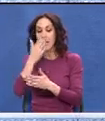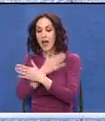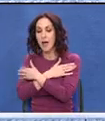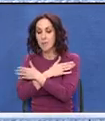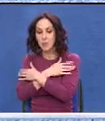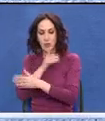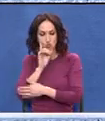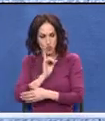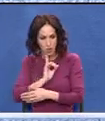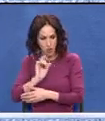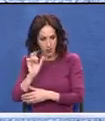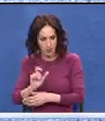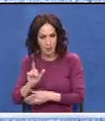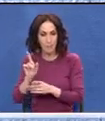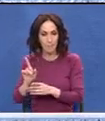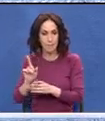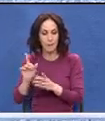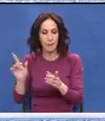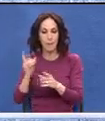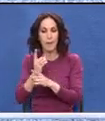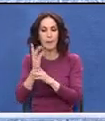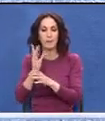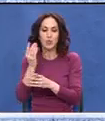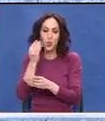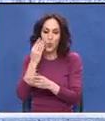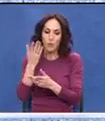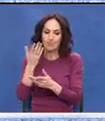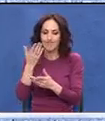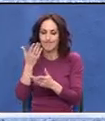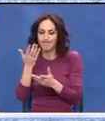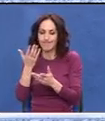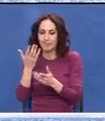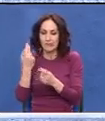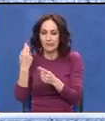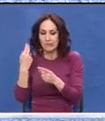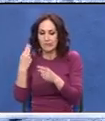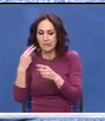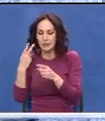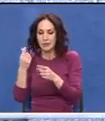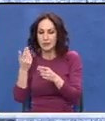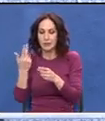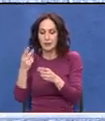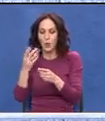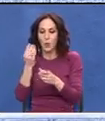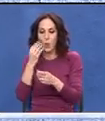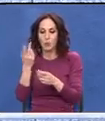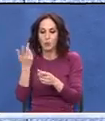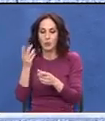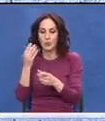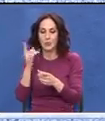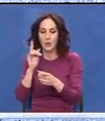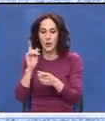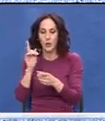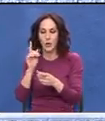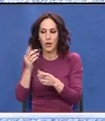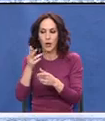desta mulher e é por se tratar de uma relação amorosa que não